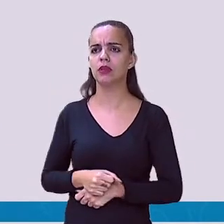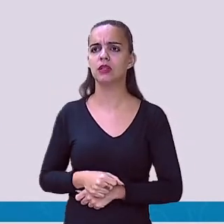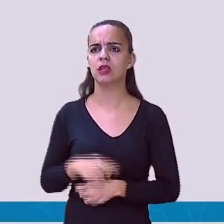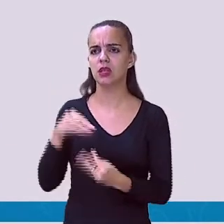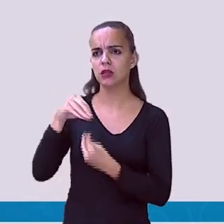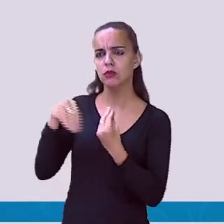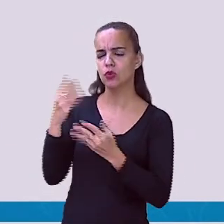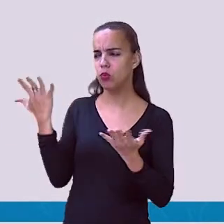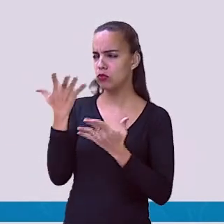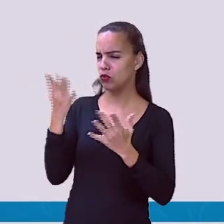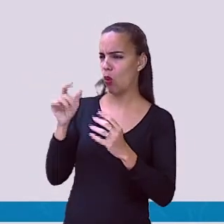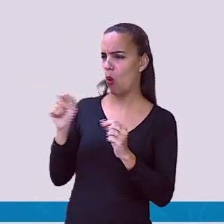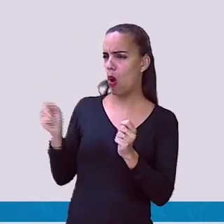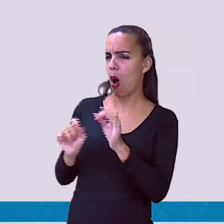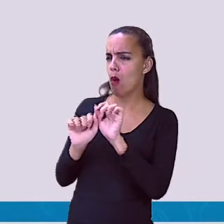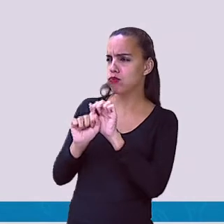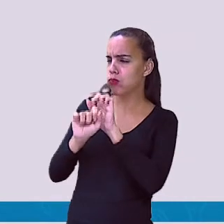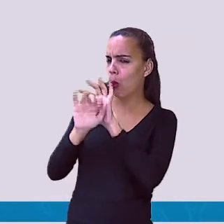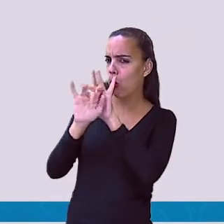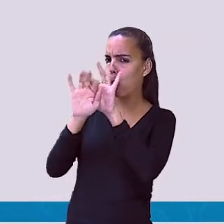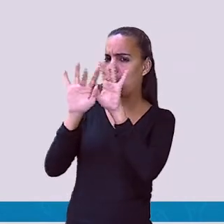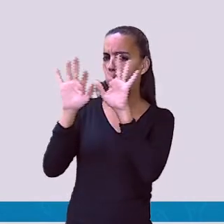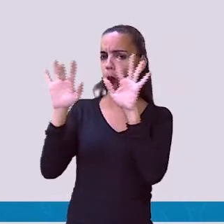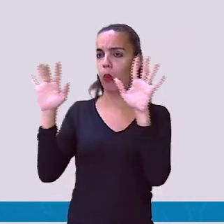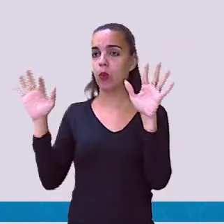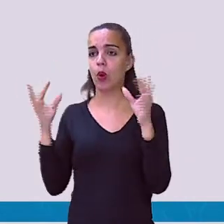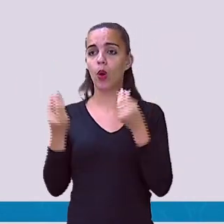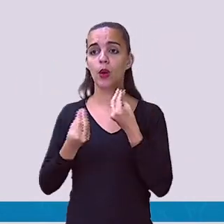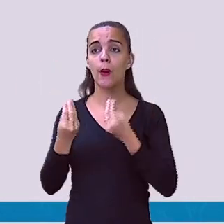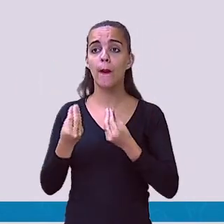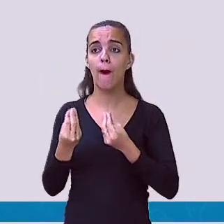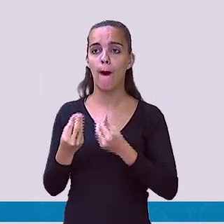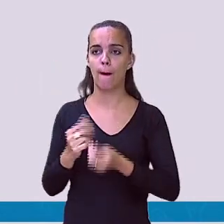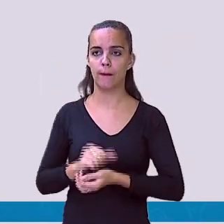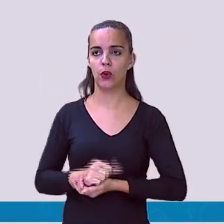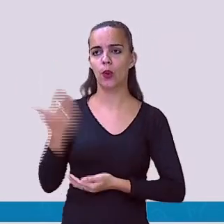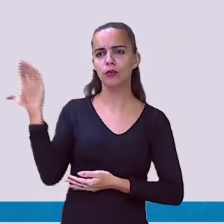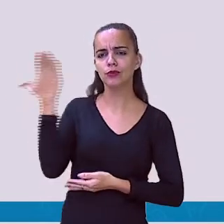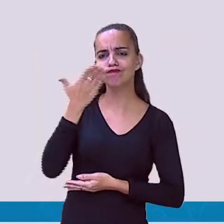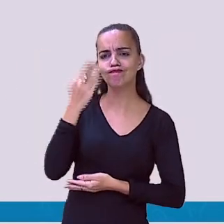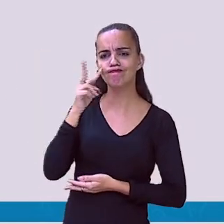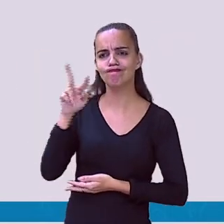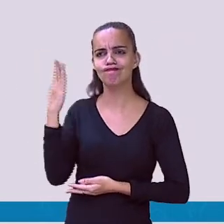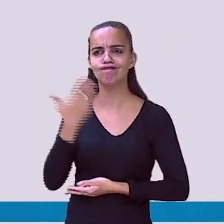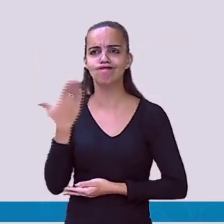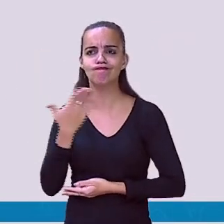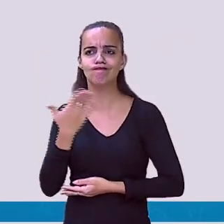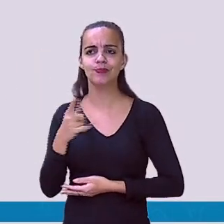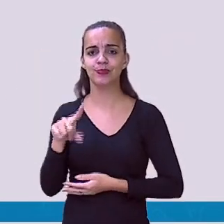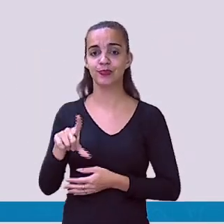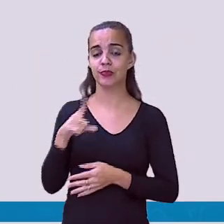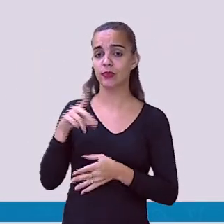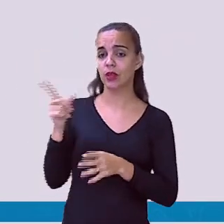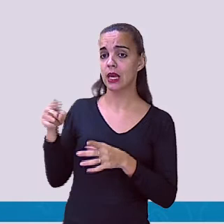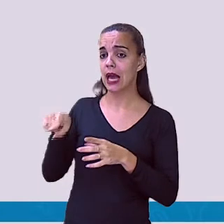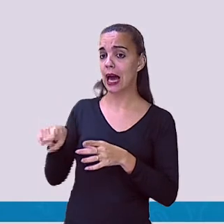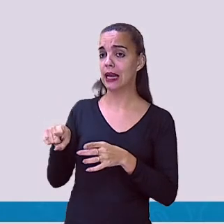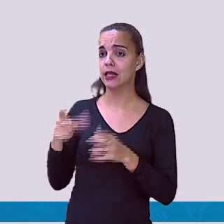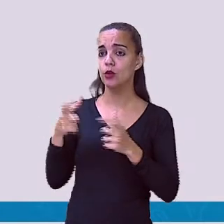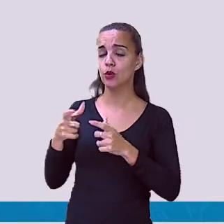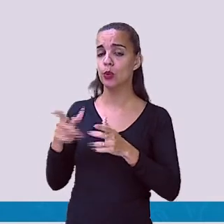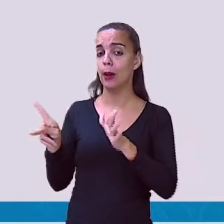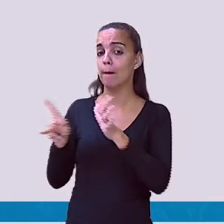não é imprescindível, o ponto de ebulição da acetona e o ponto de ebulição da